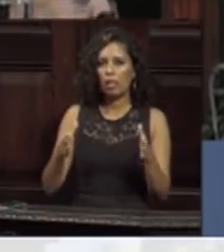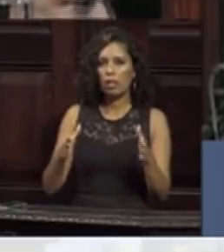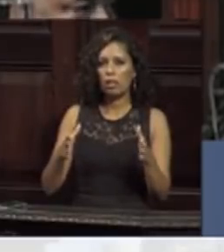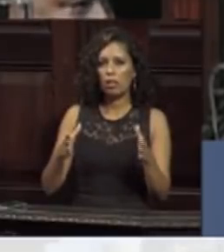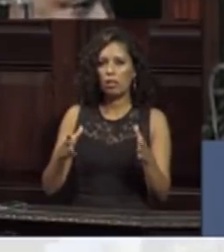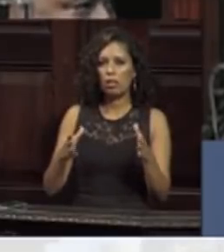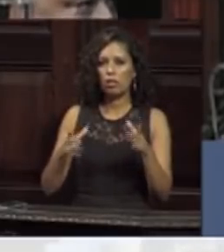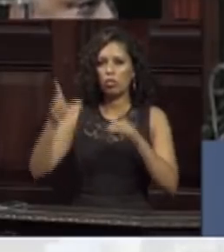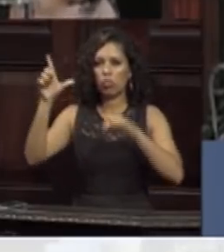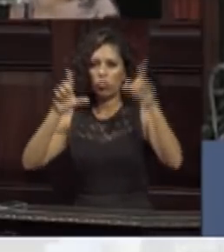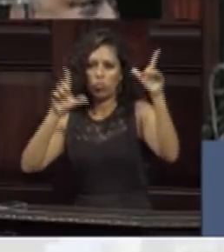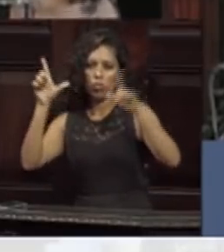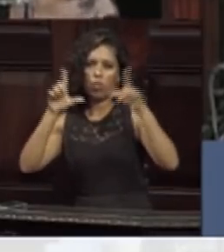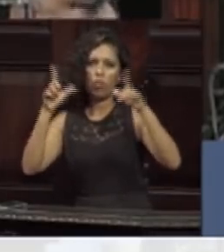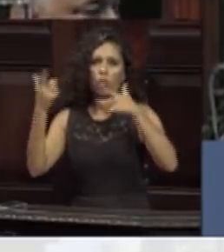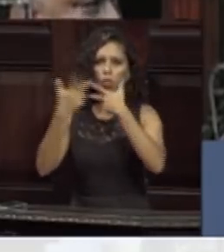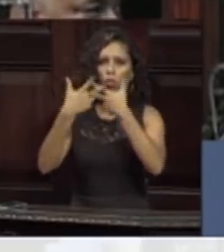tentar